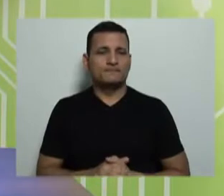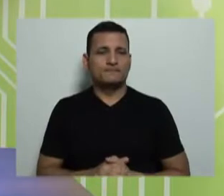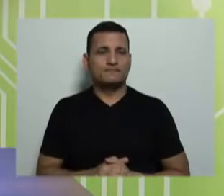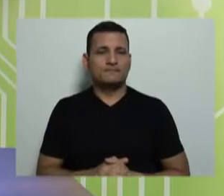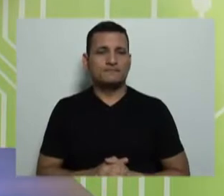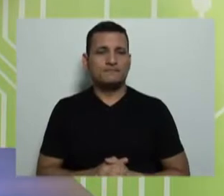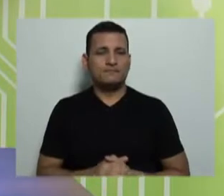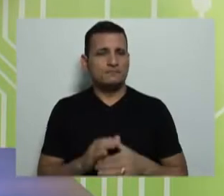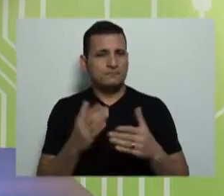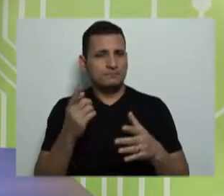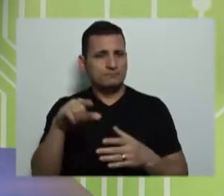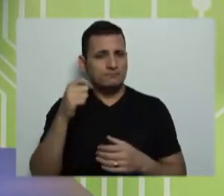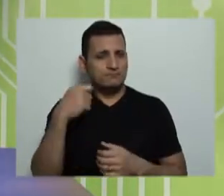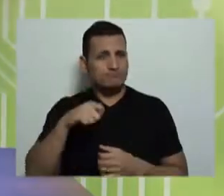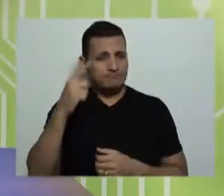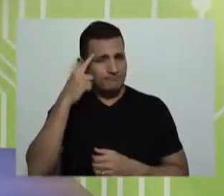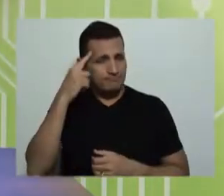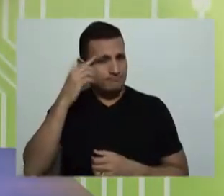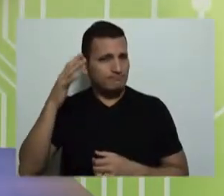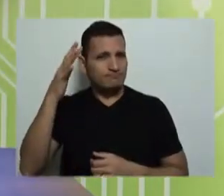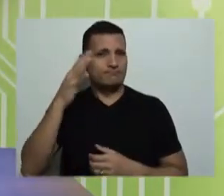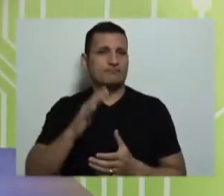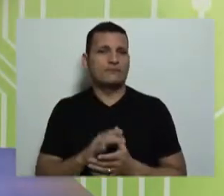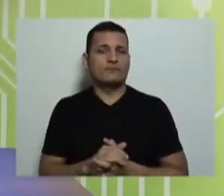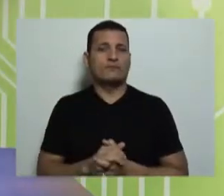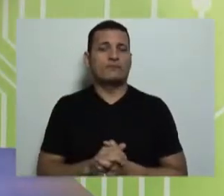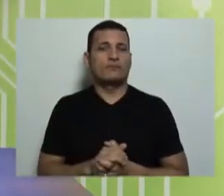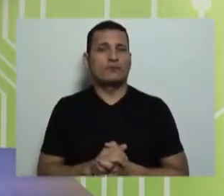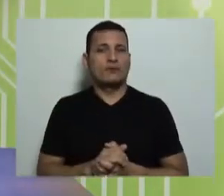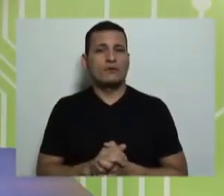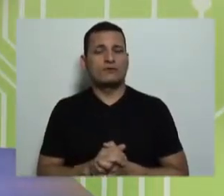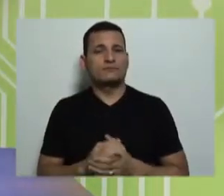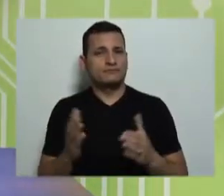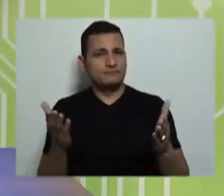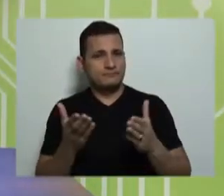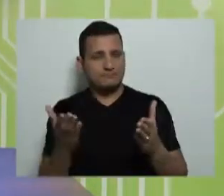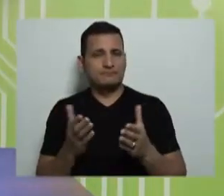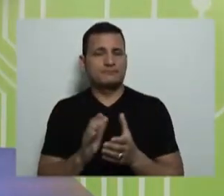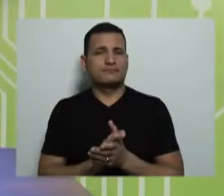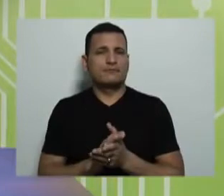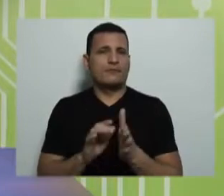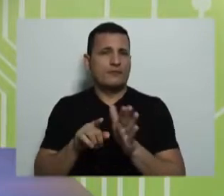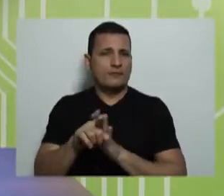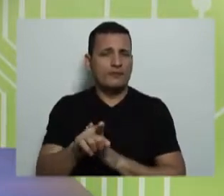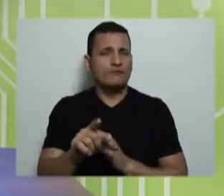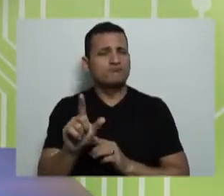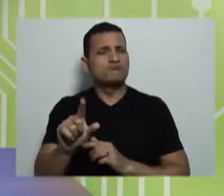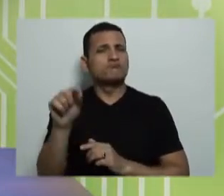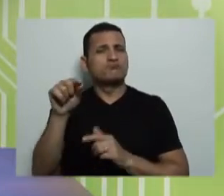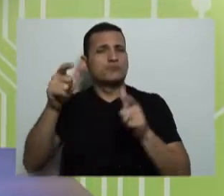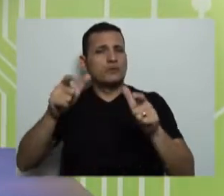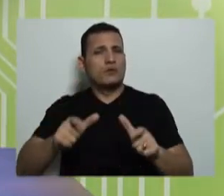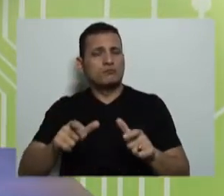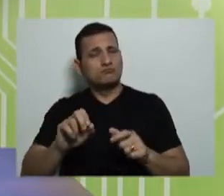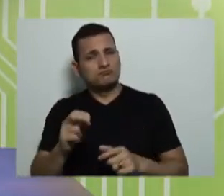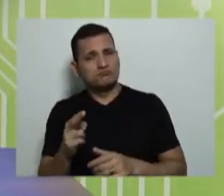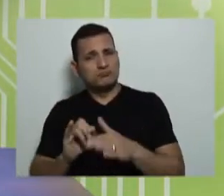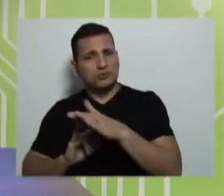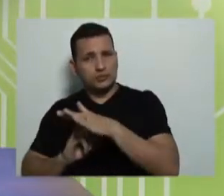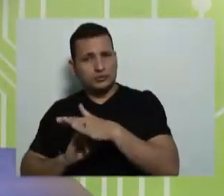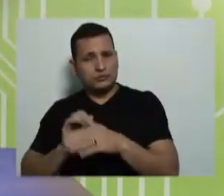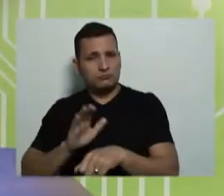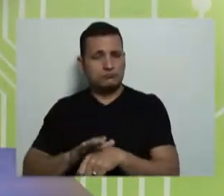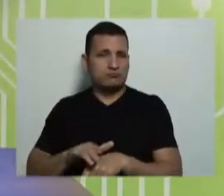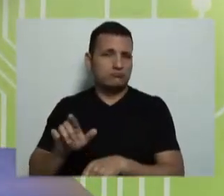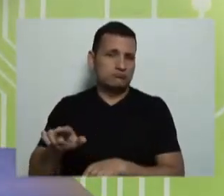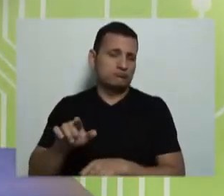aí que vocês devem refletir. Então, voltando aqui para a pergunta objetiva. Quem que vai selecionar o local? Ou a instituição, no